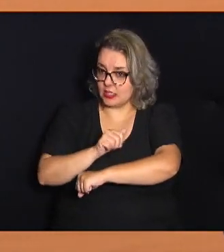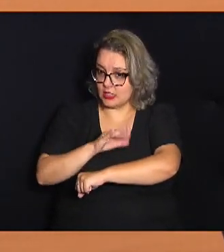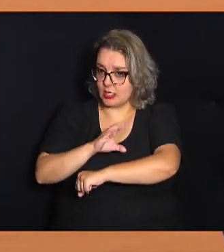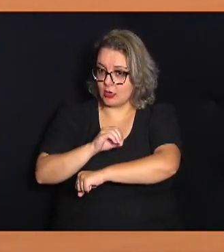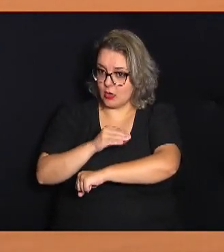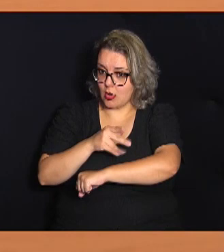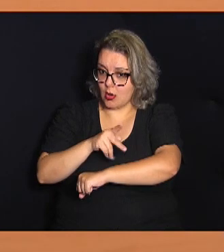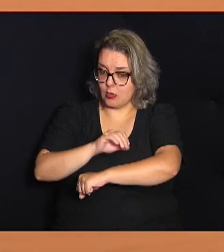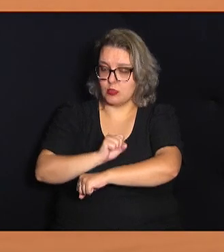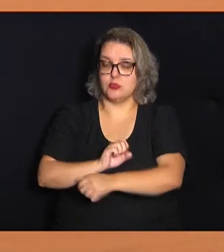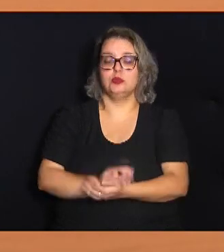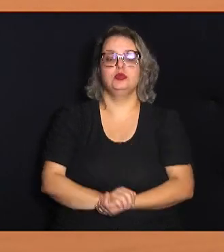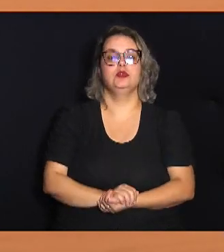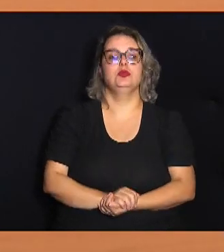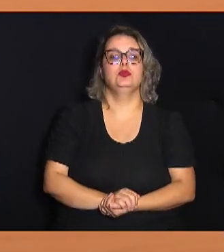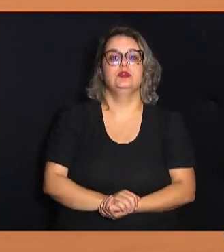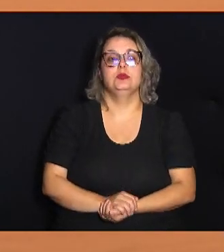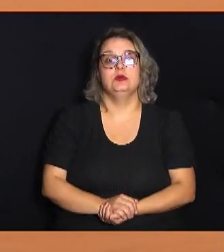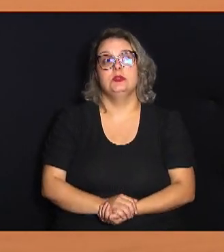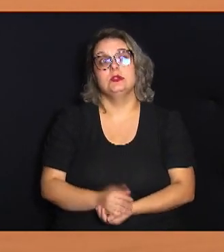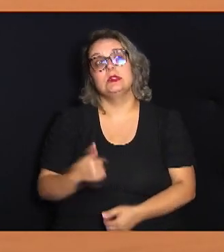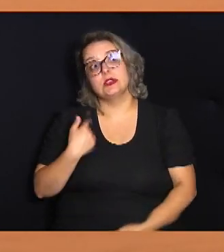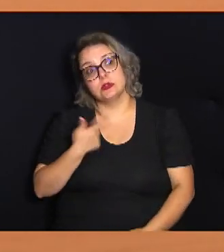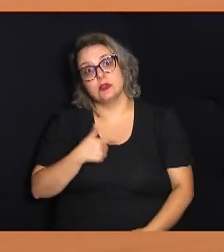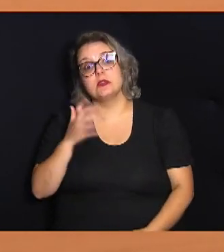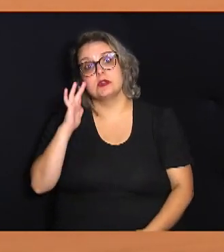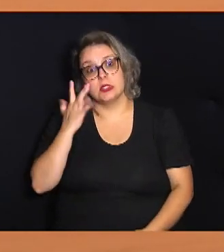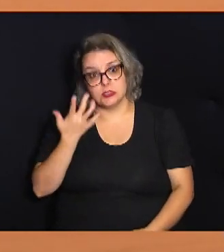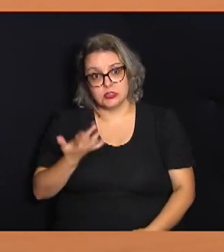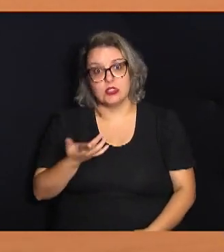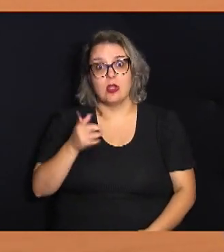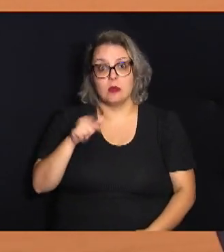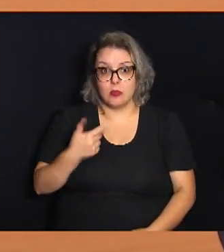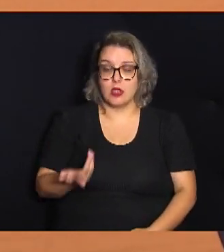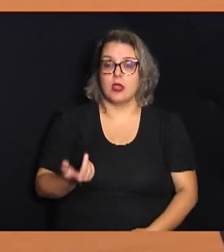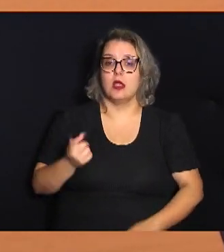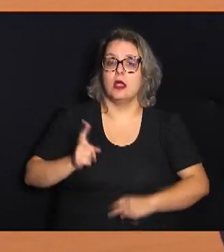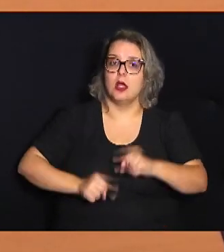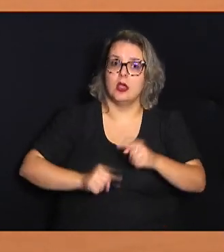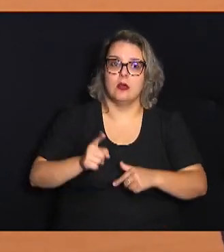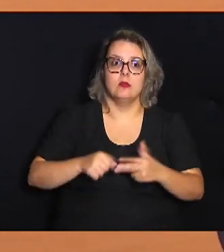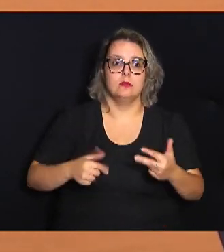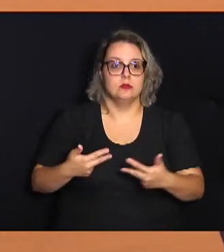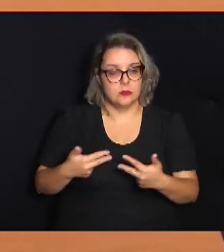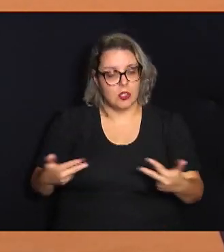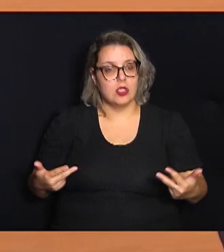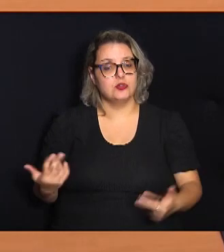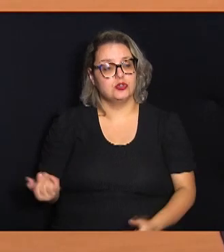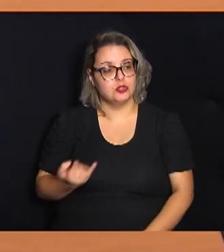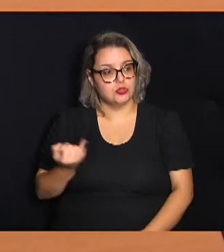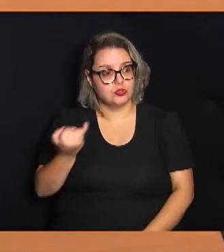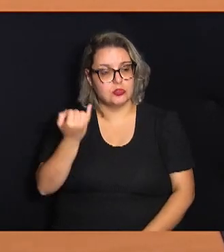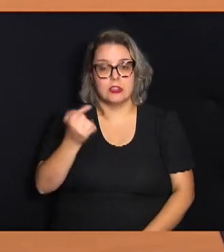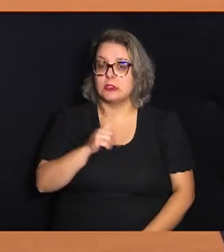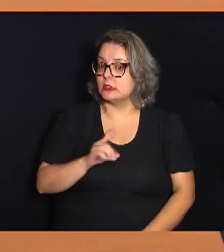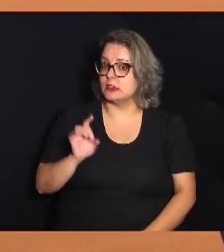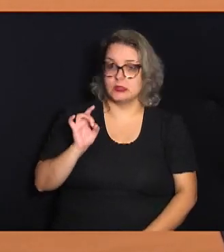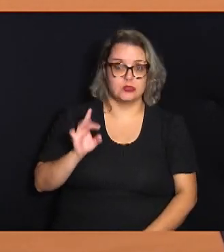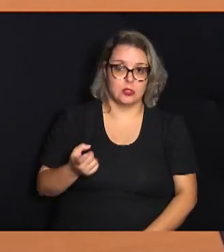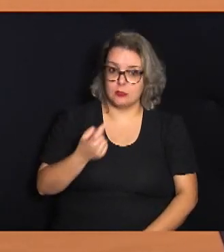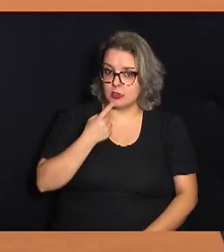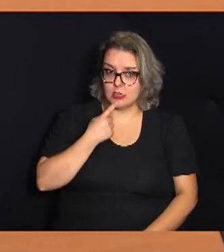nós consideramos assim um equipamento de muita importância, não só para